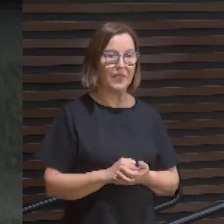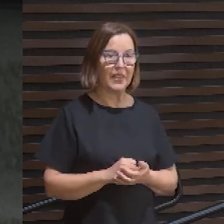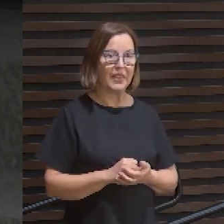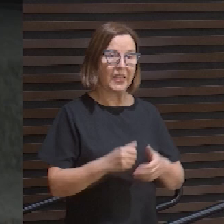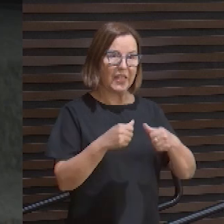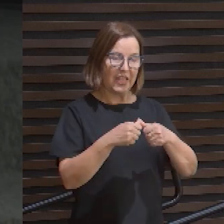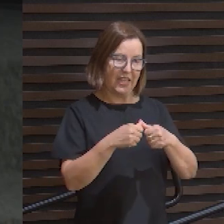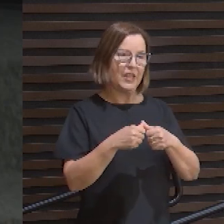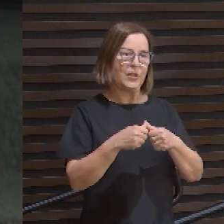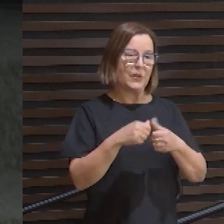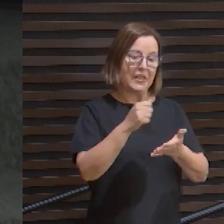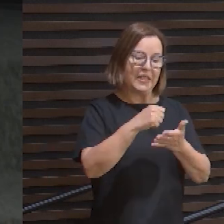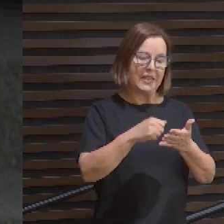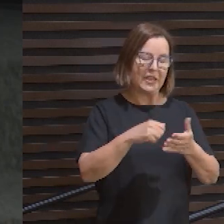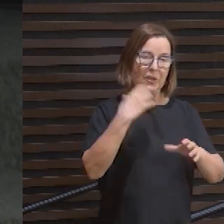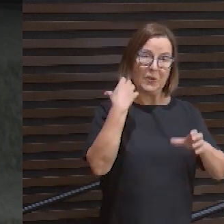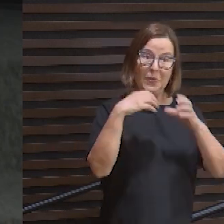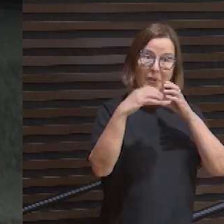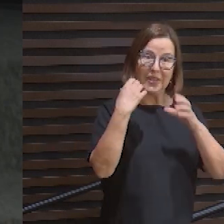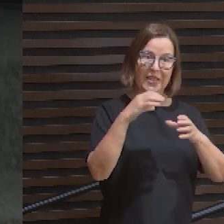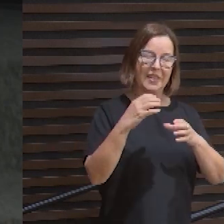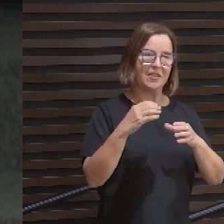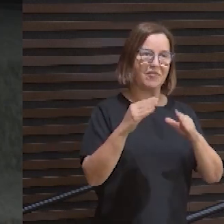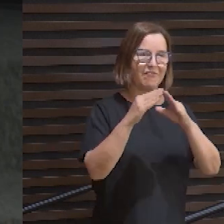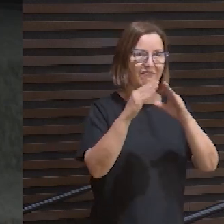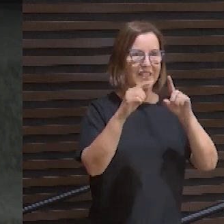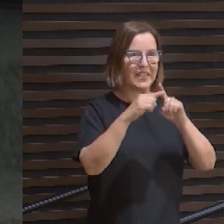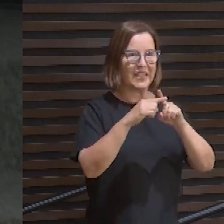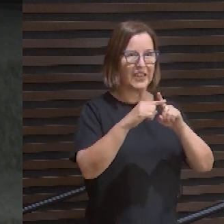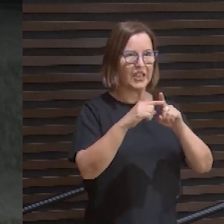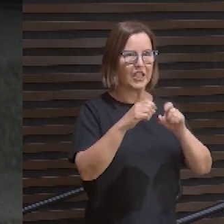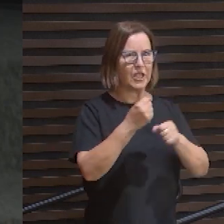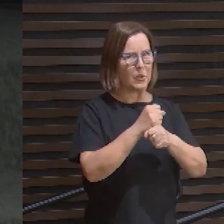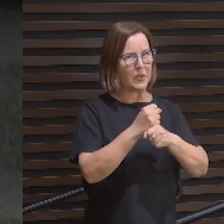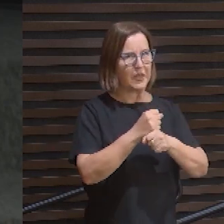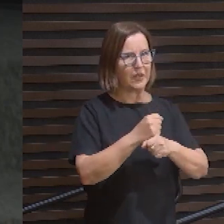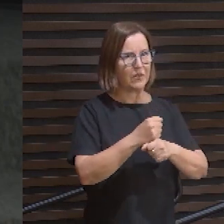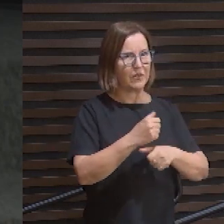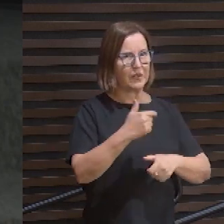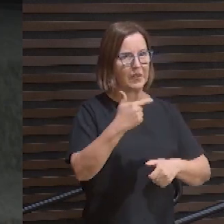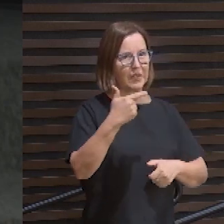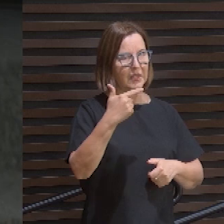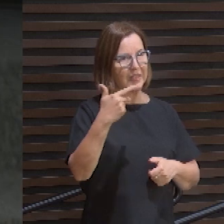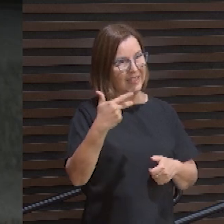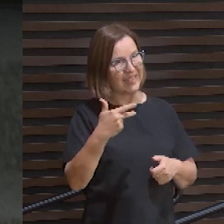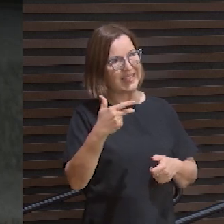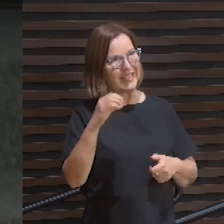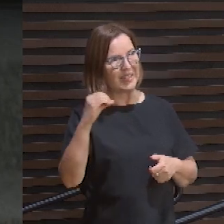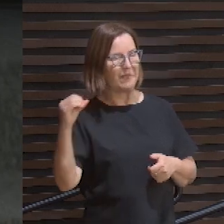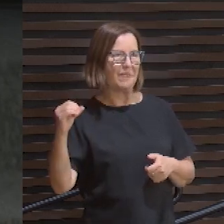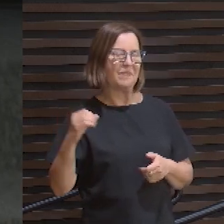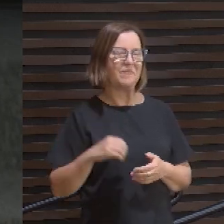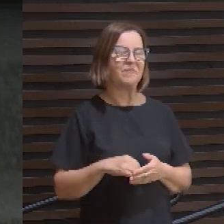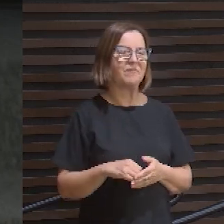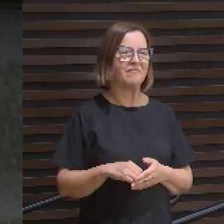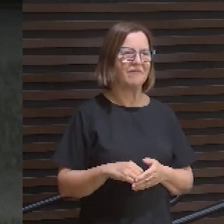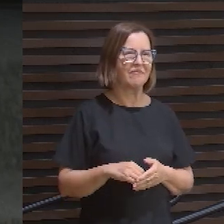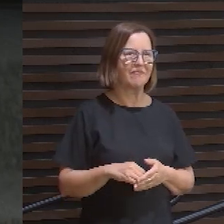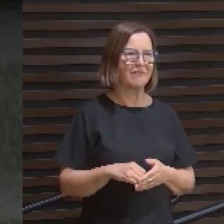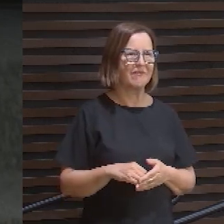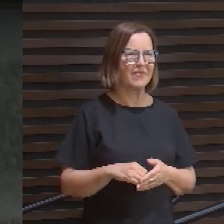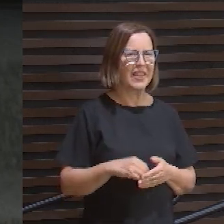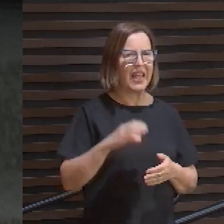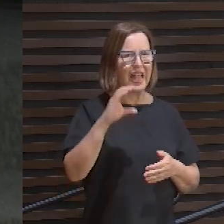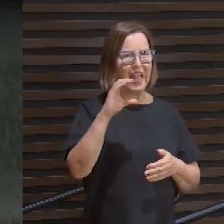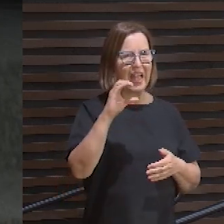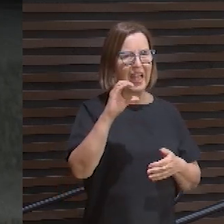era cantado na igreja nos anos 300. Cirilo de Jerusalém. Aí os mais novos